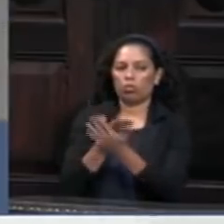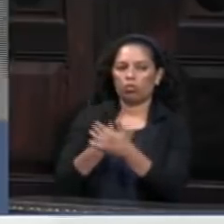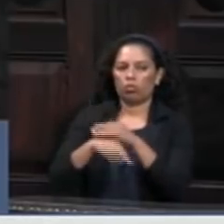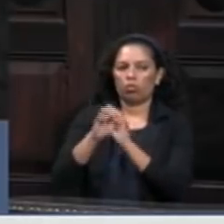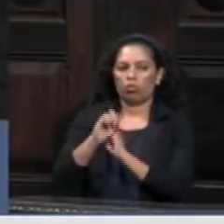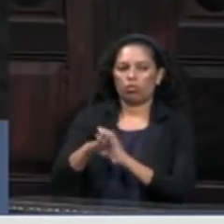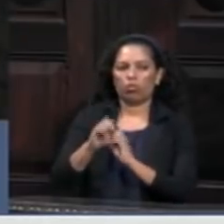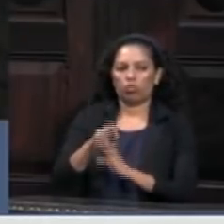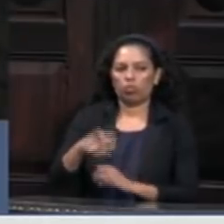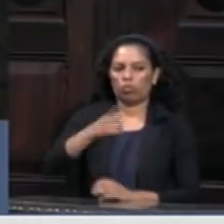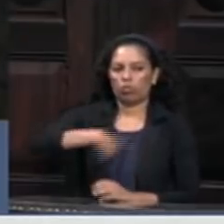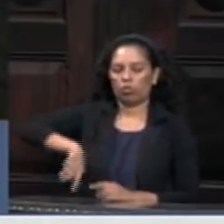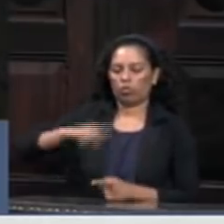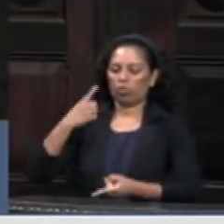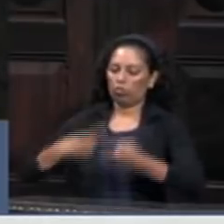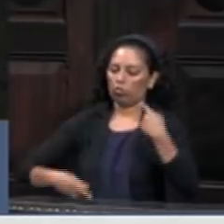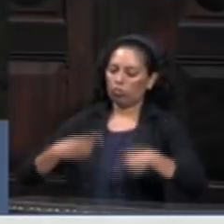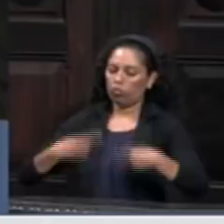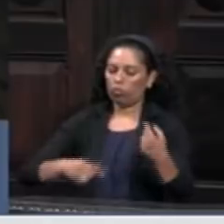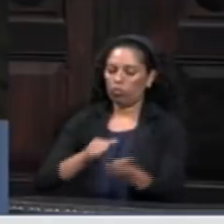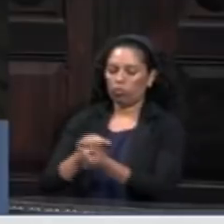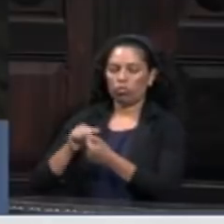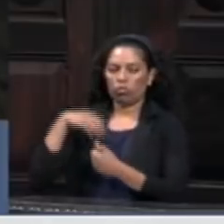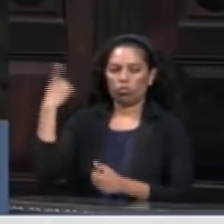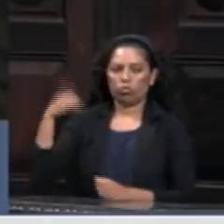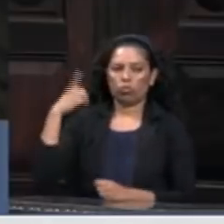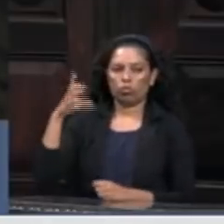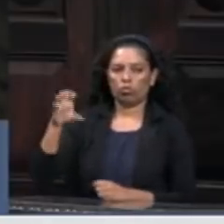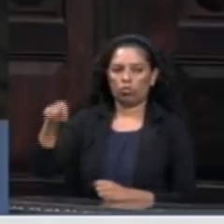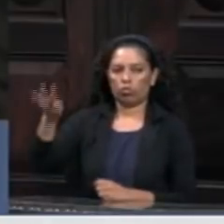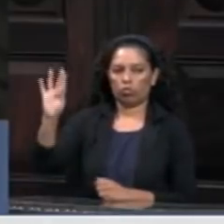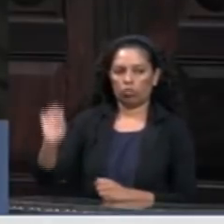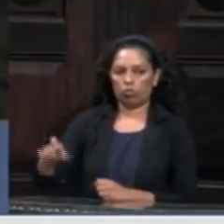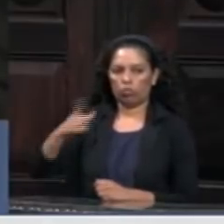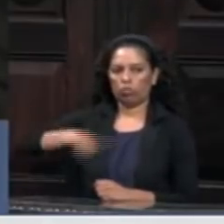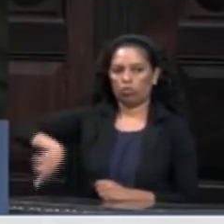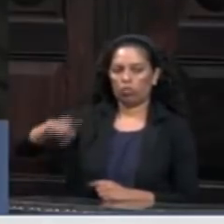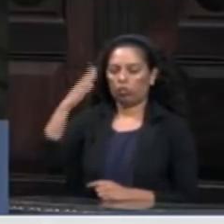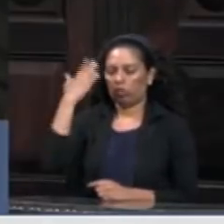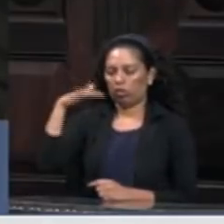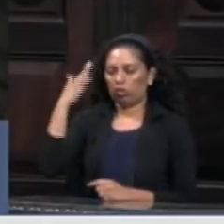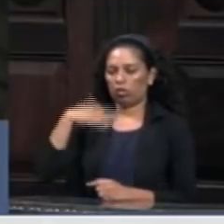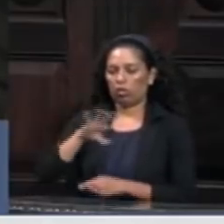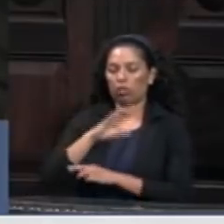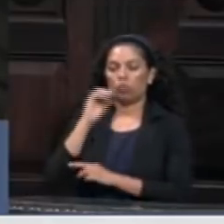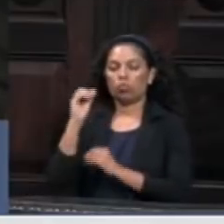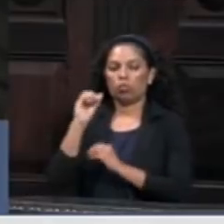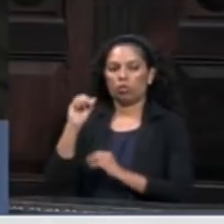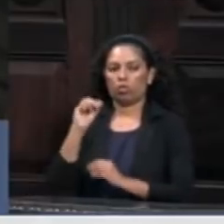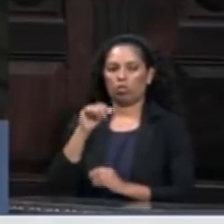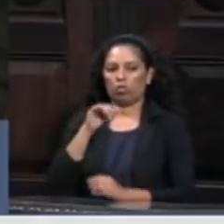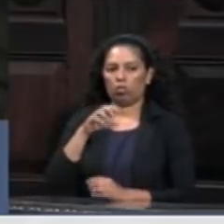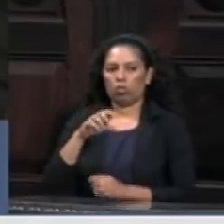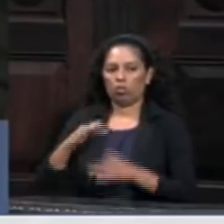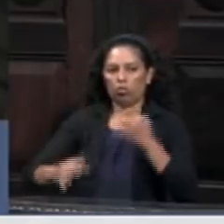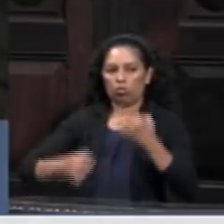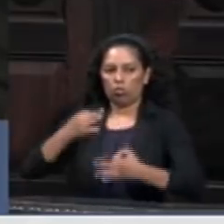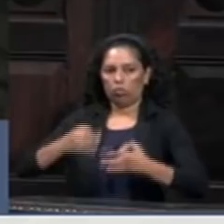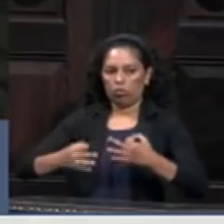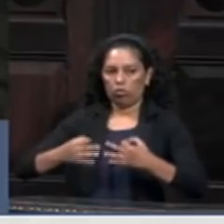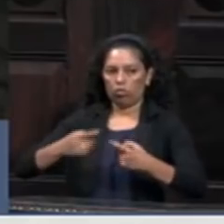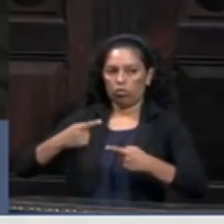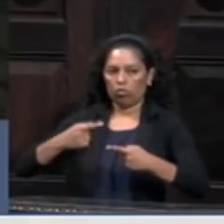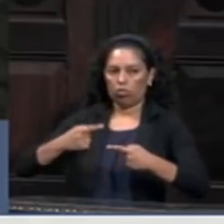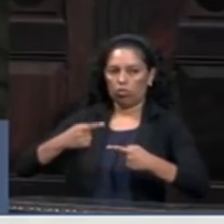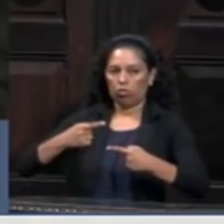levou um questionamento ao Tribunal de Contas, saiu um novo entendimento do Tribunal de Contas para que o orçamento da educação não possa